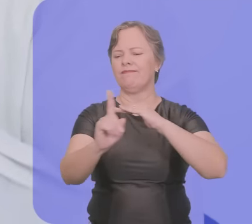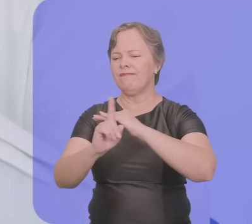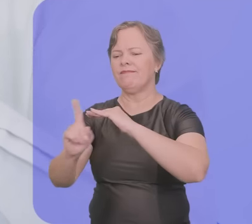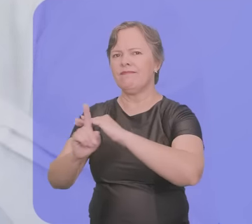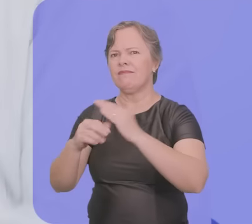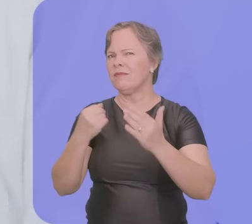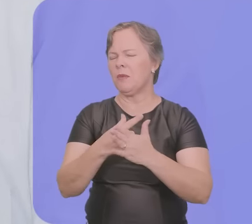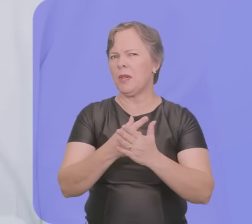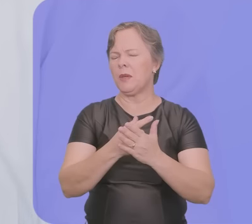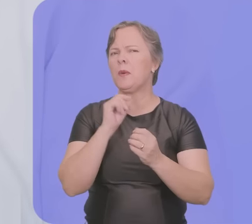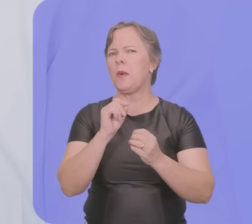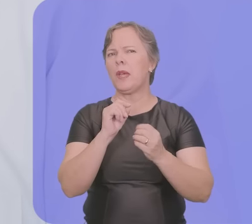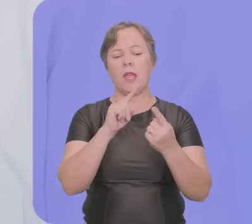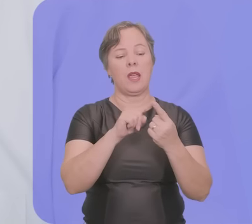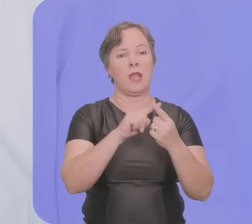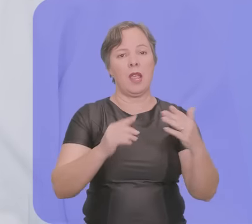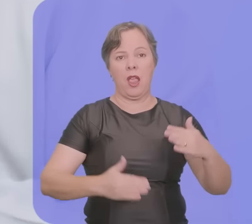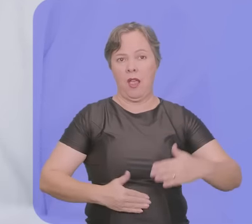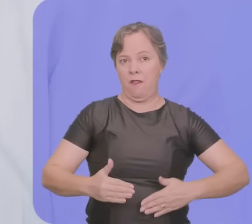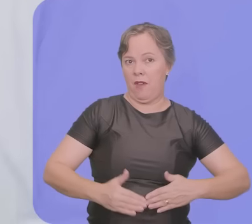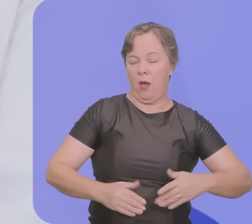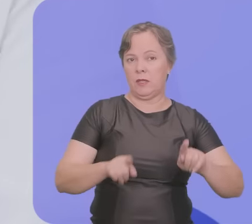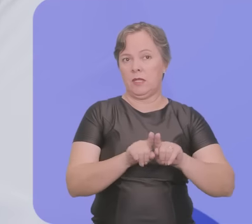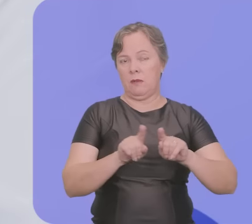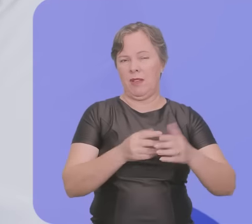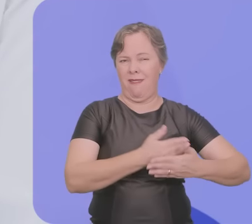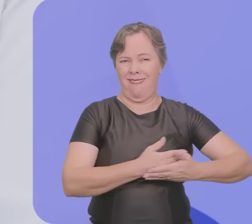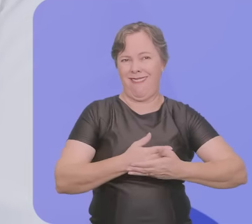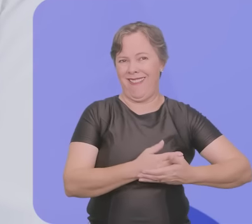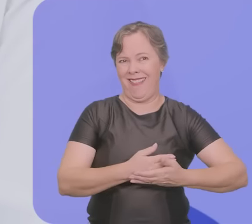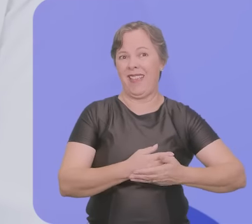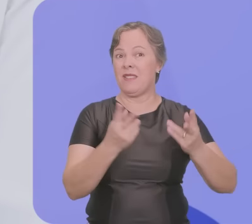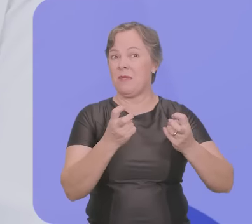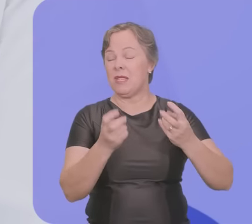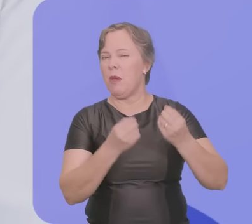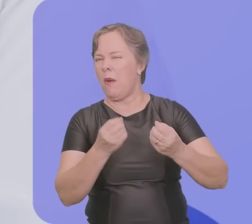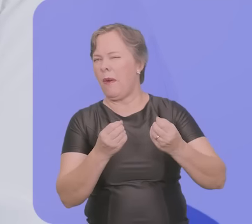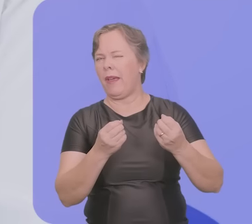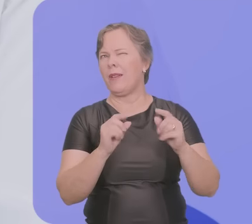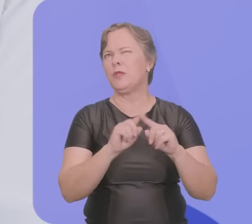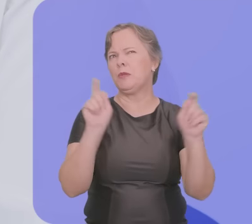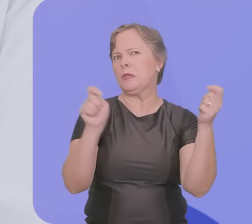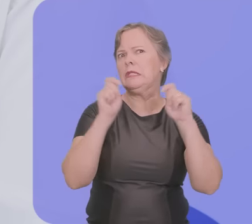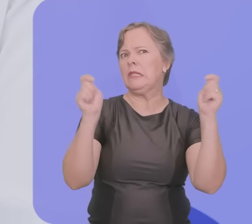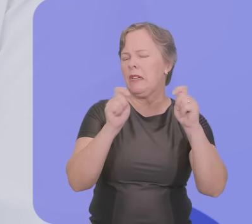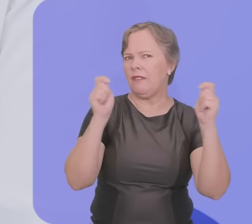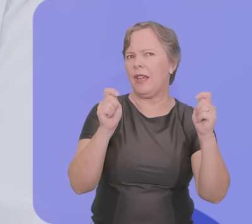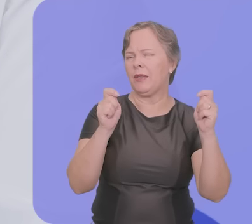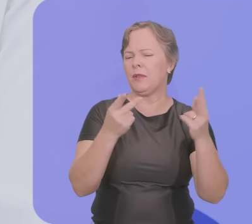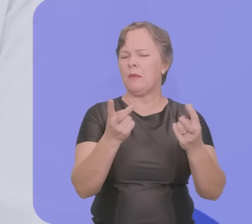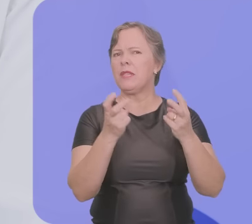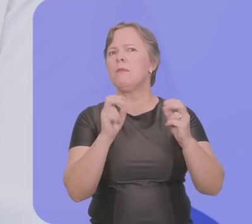consiga convergir todos esses dados, né, transformar esses dados. Na área de tecnologia a gente chama processo de ETL, que é